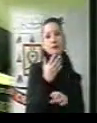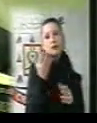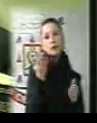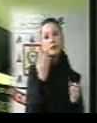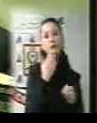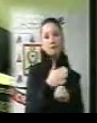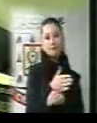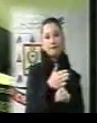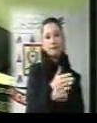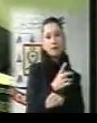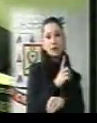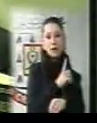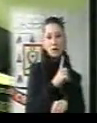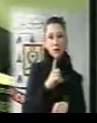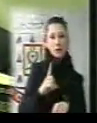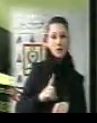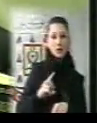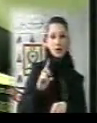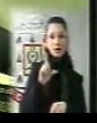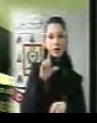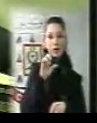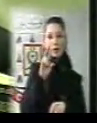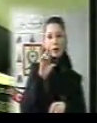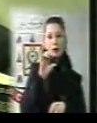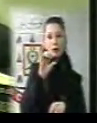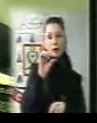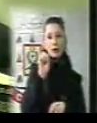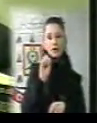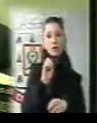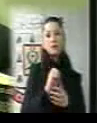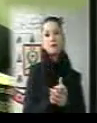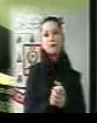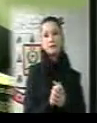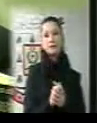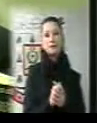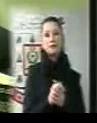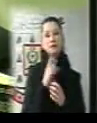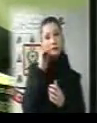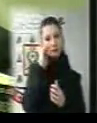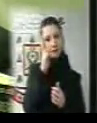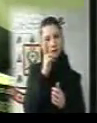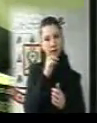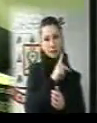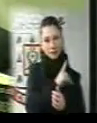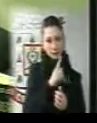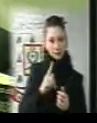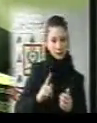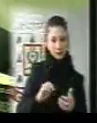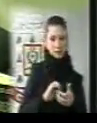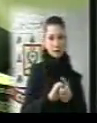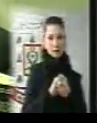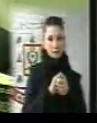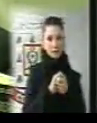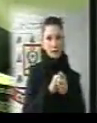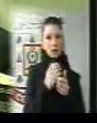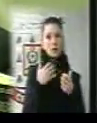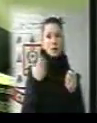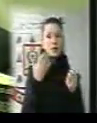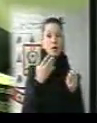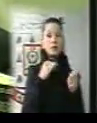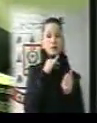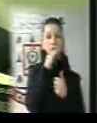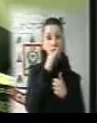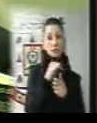especial. Deputado estadual Luiz Fernando Vampiro. Senhor presidente, cumprimentando-o cordialmente, venho através